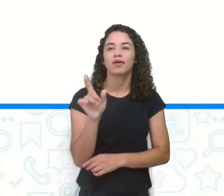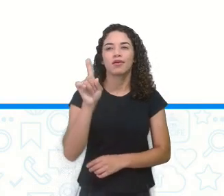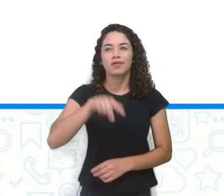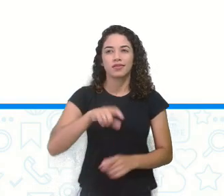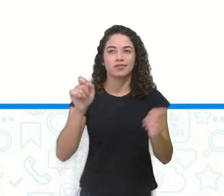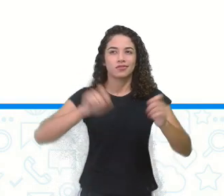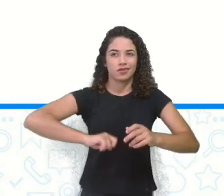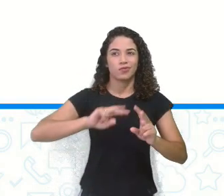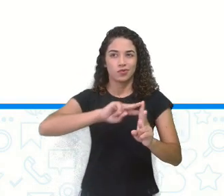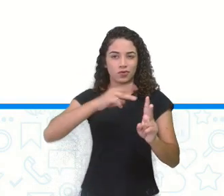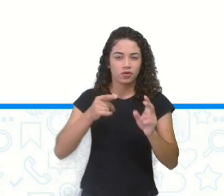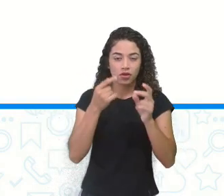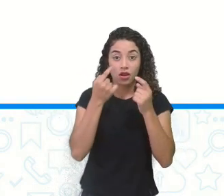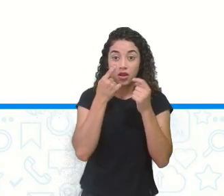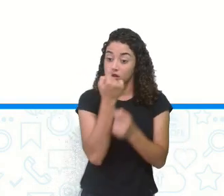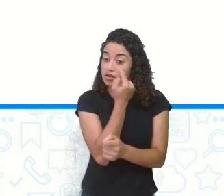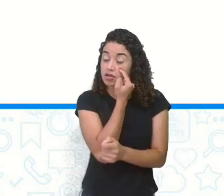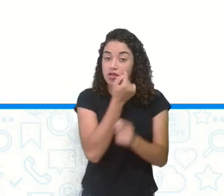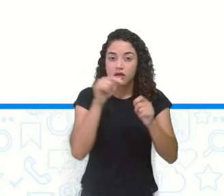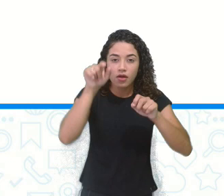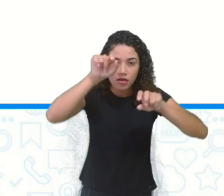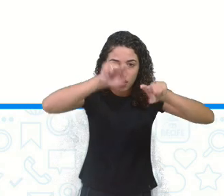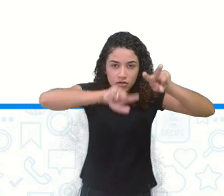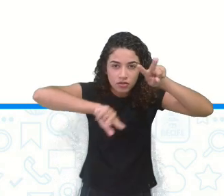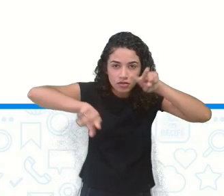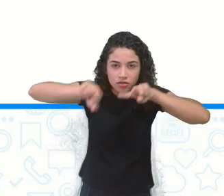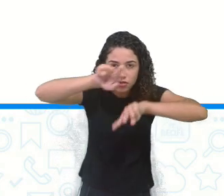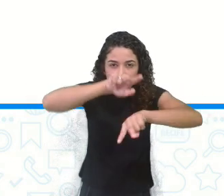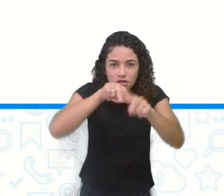onde os recursos visuais são